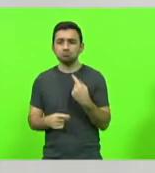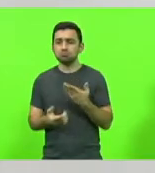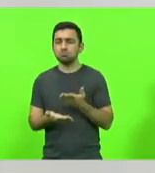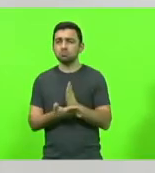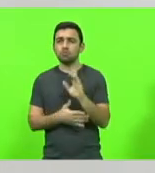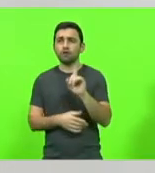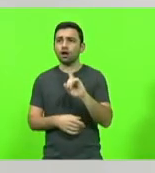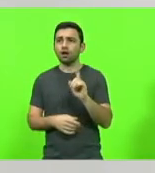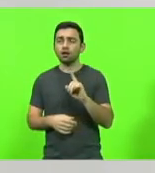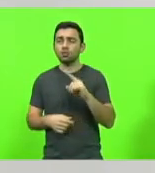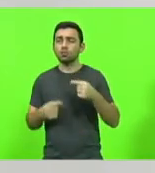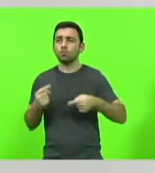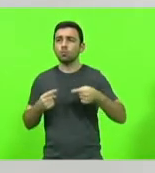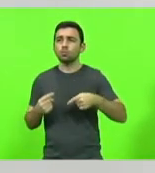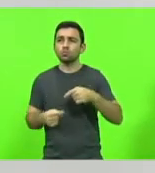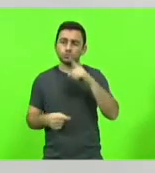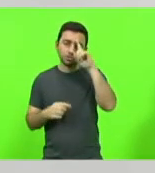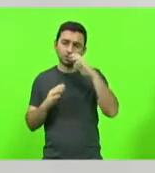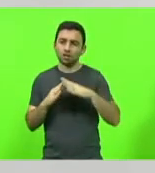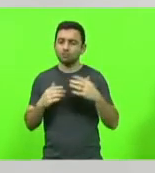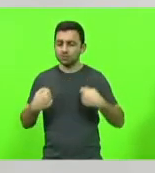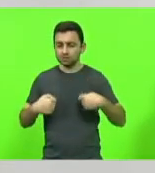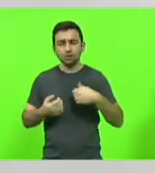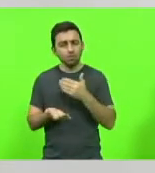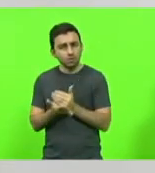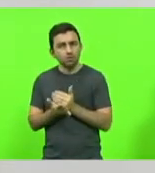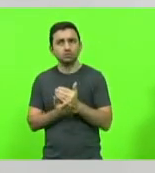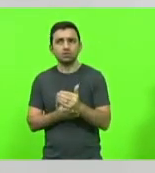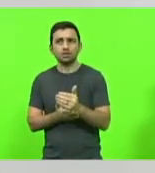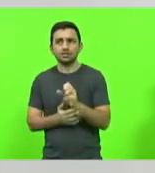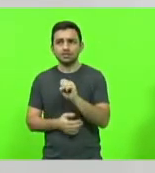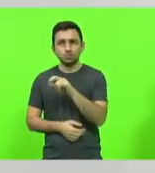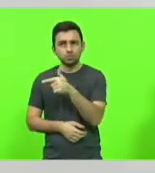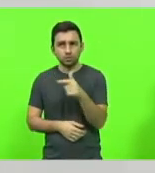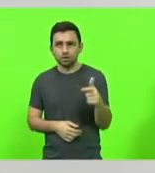política hospitalar e se coloque em prática. Sem isso, não vai dar para